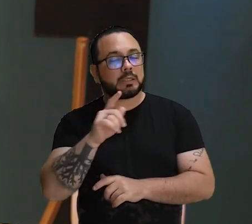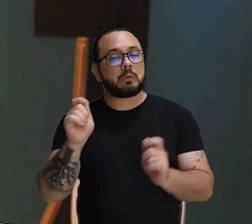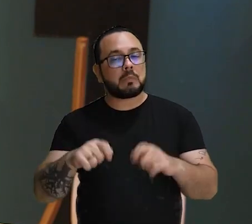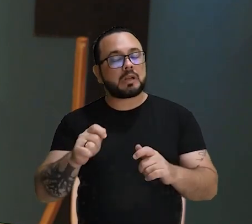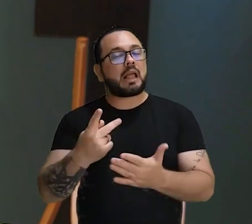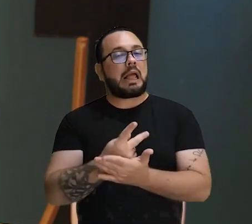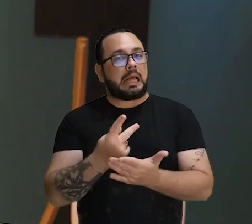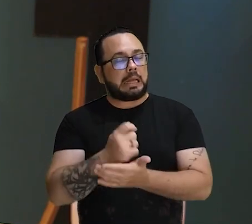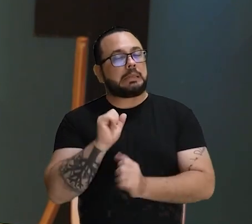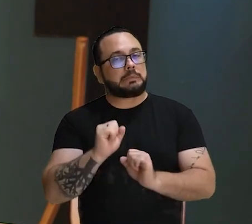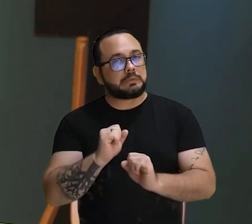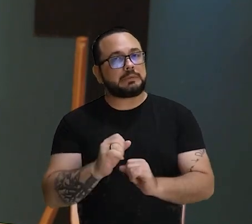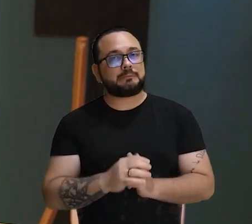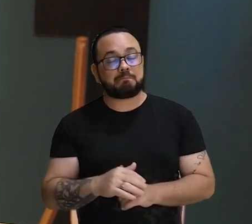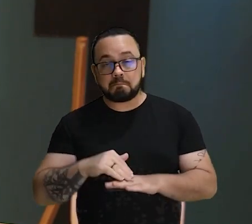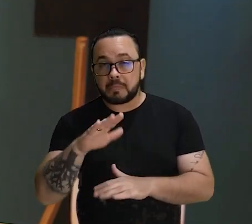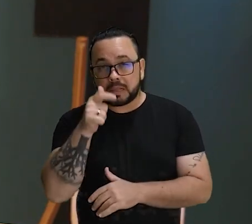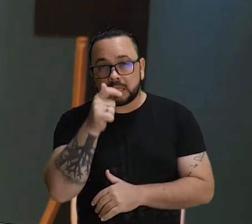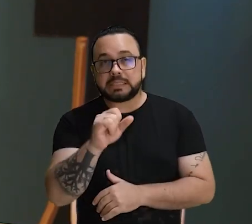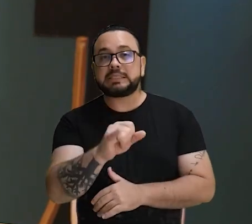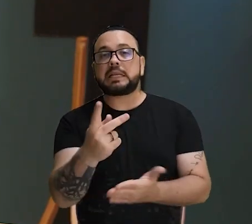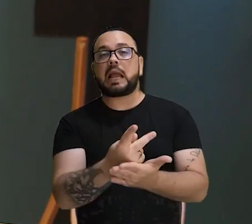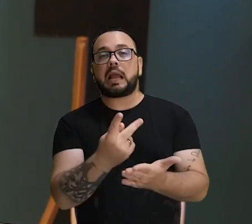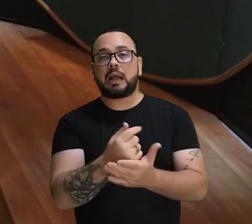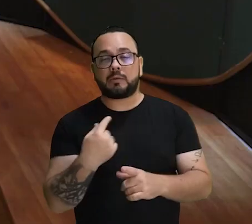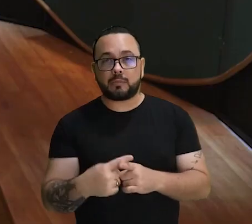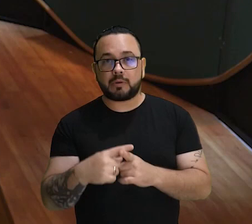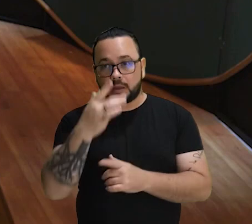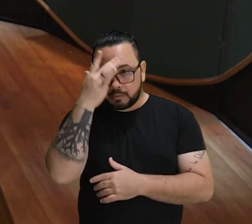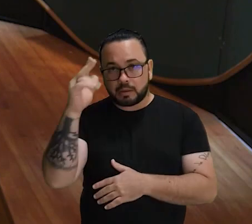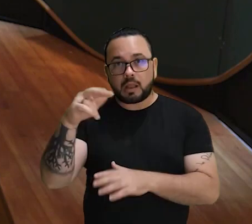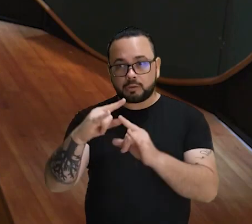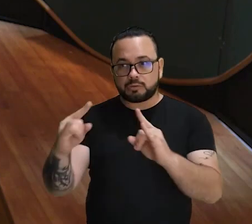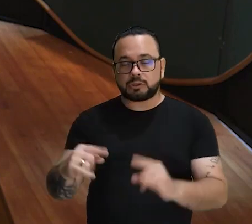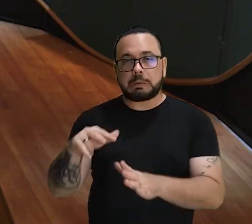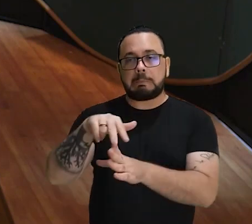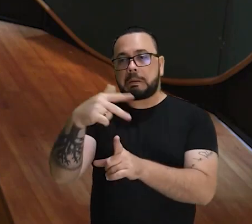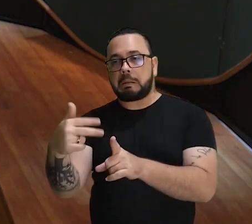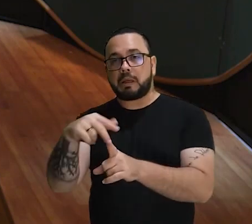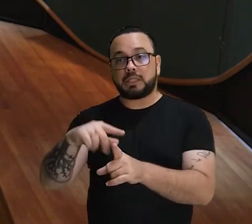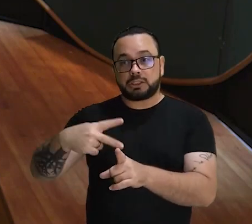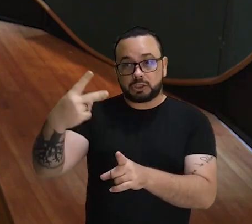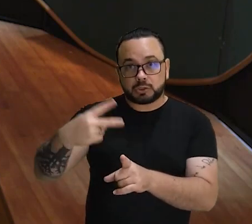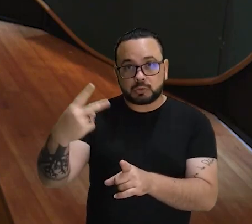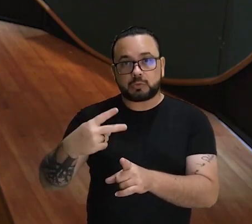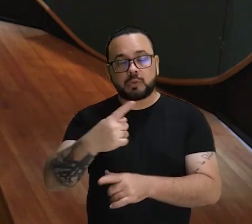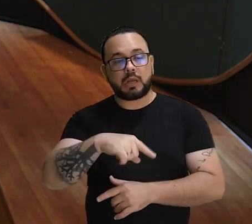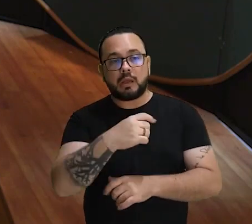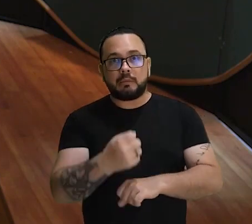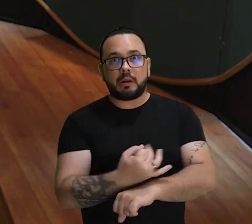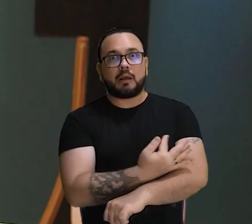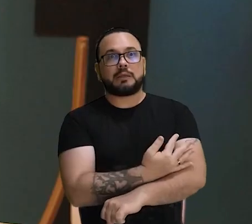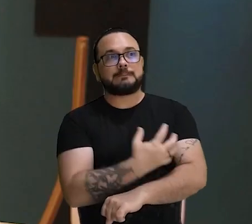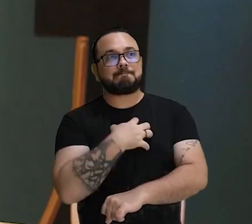desafio, da possibilidade de dar errado. E muitas vezes é até mais interessante que dar errado. Uhum. Porque uma acrobacia que é feita de segunda vez ao invés de primeira emociona muito mais o